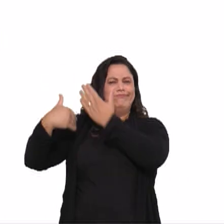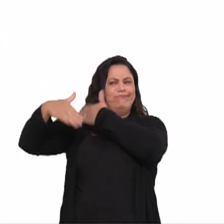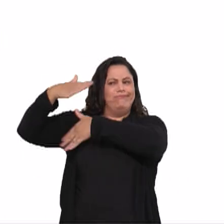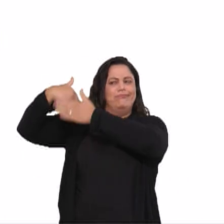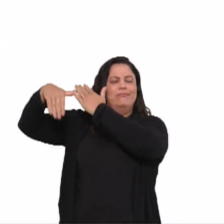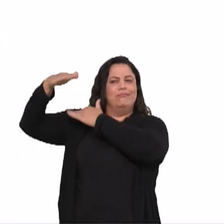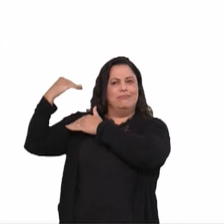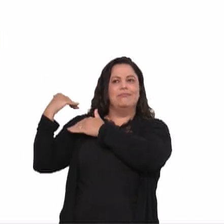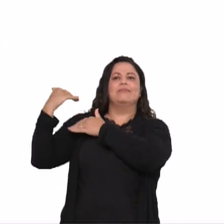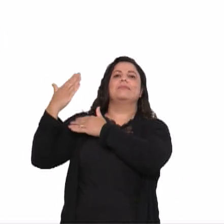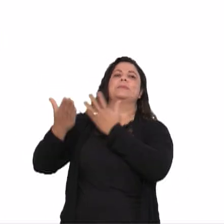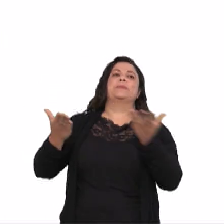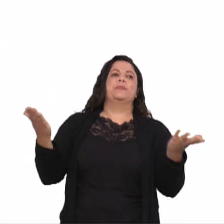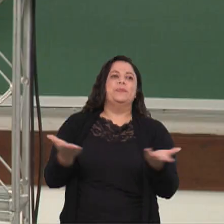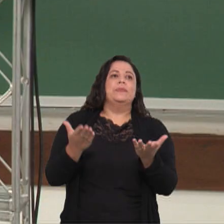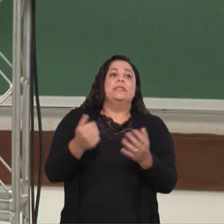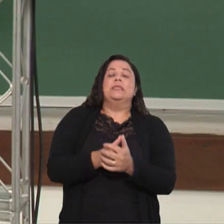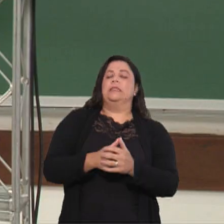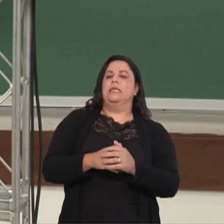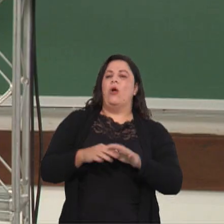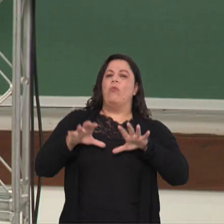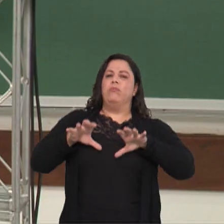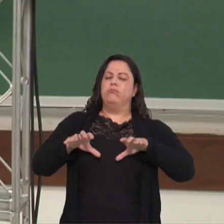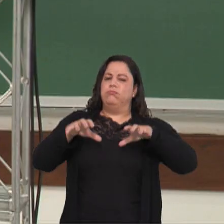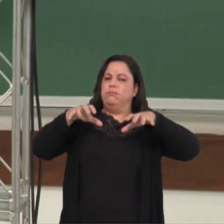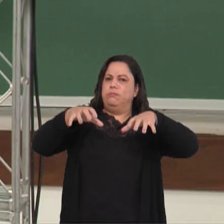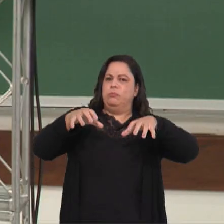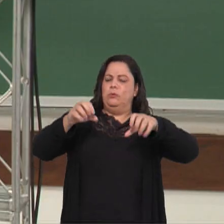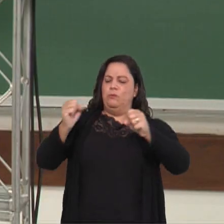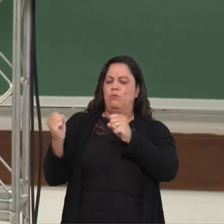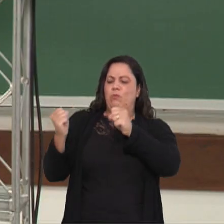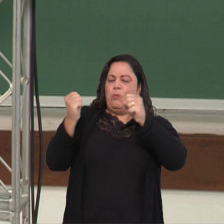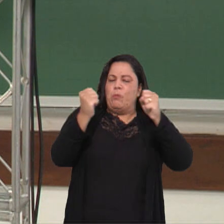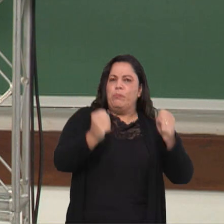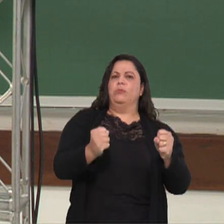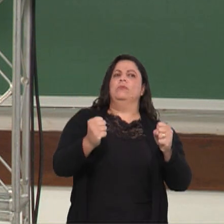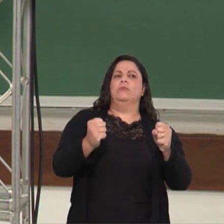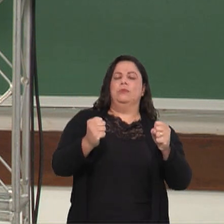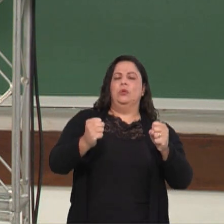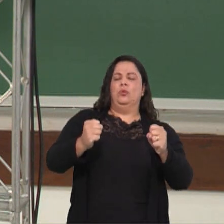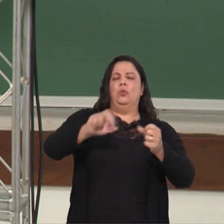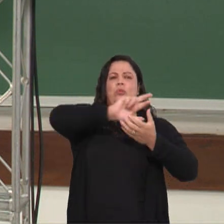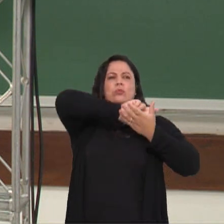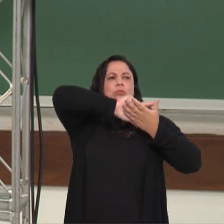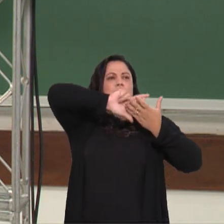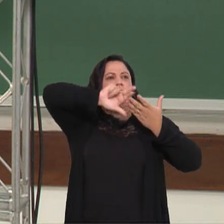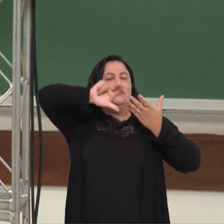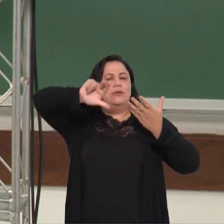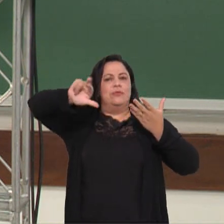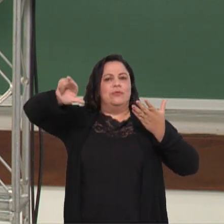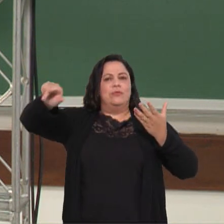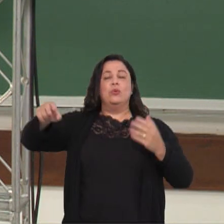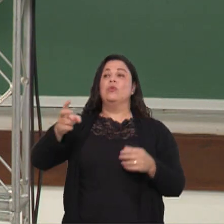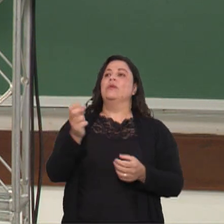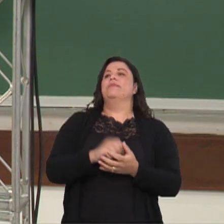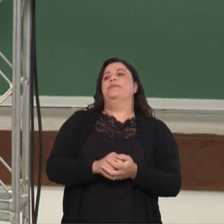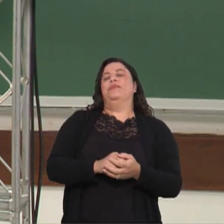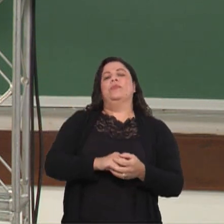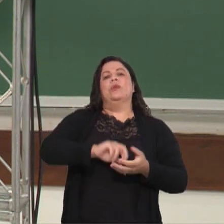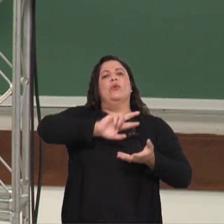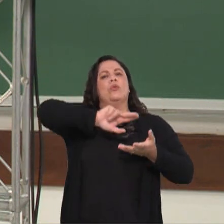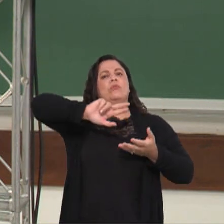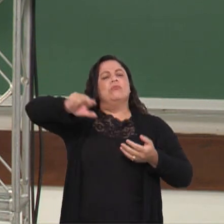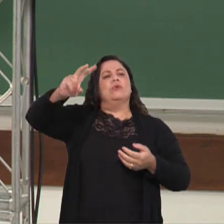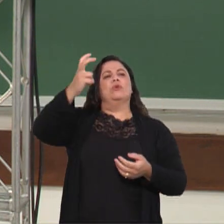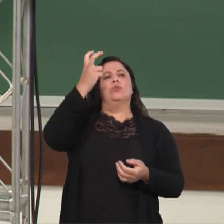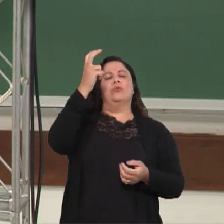né? São aí que hoje se tornaram historicamente grandes centros culturais e que acabaram todos eles sendo